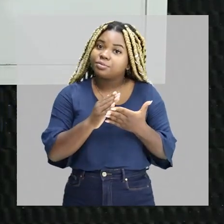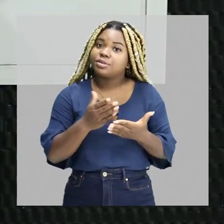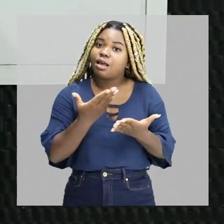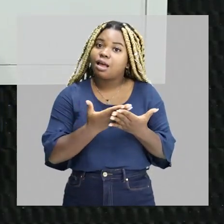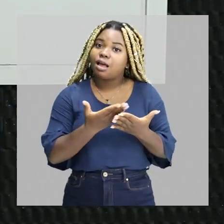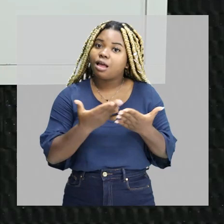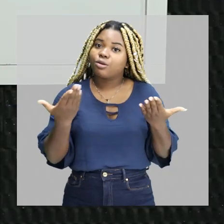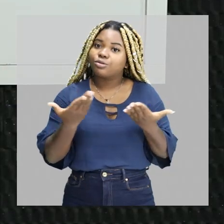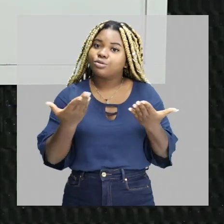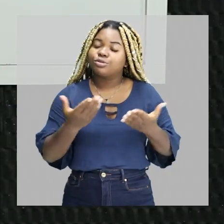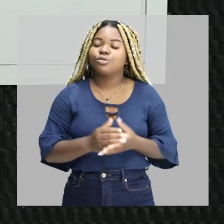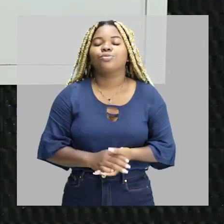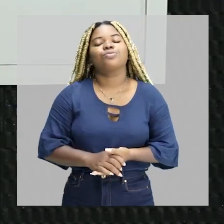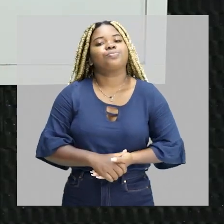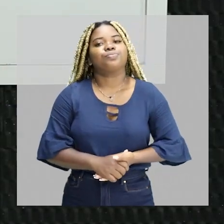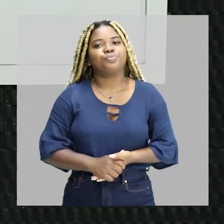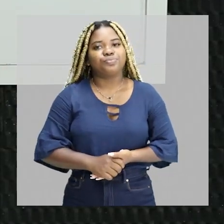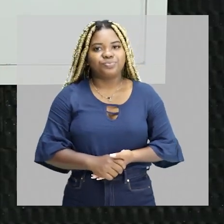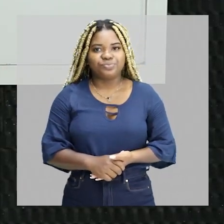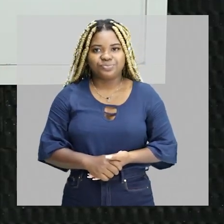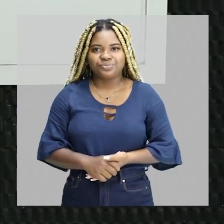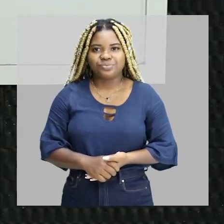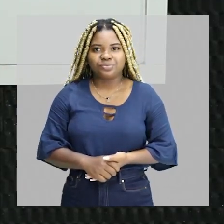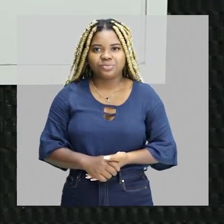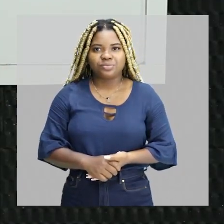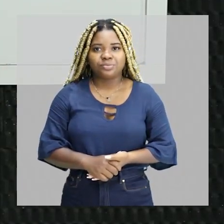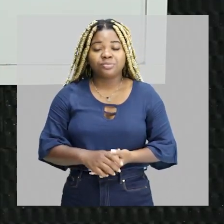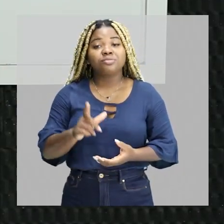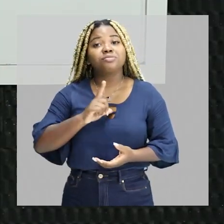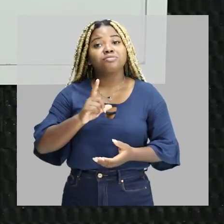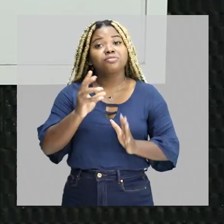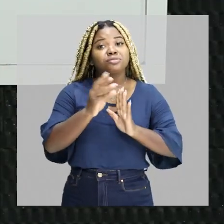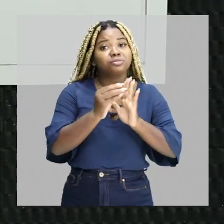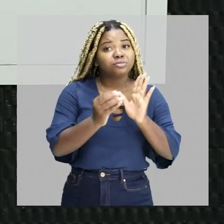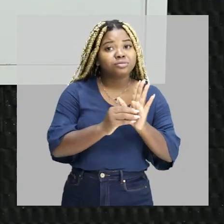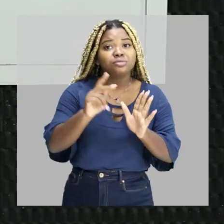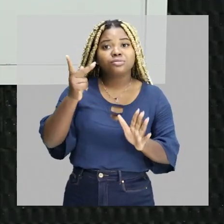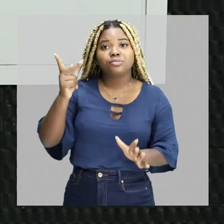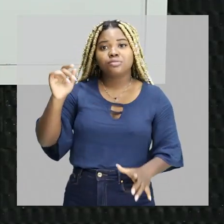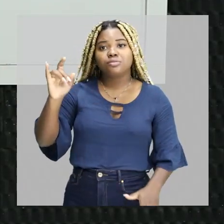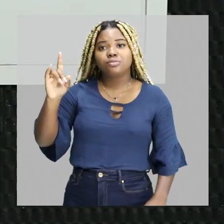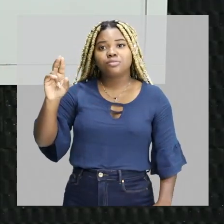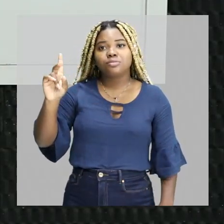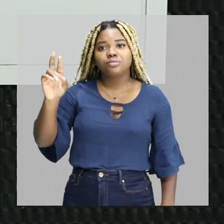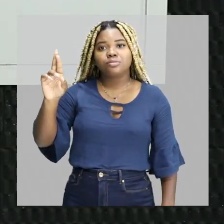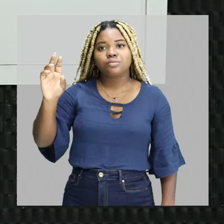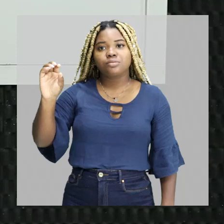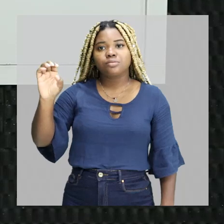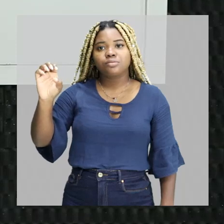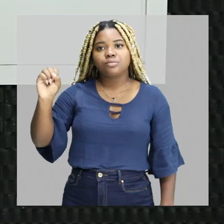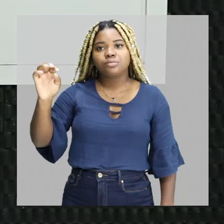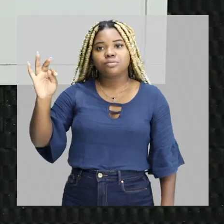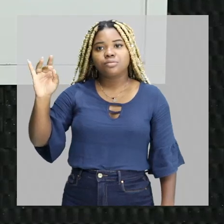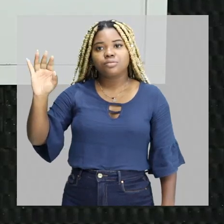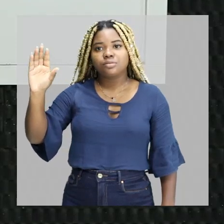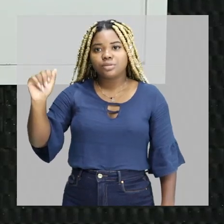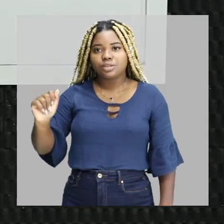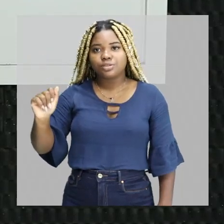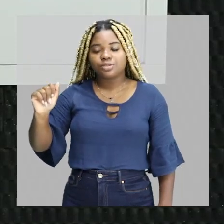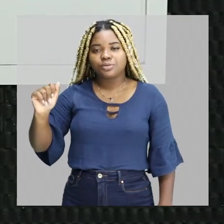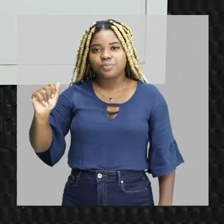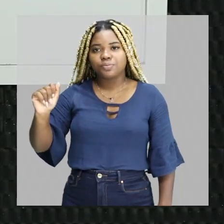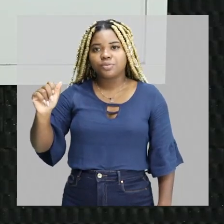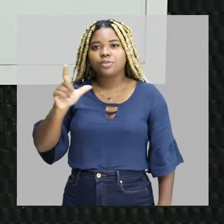hoje, né? Então hidrostática. Então hidrostática, fazendo a etimologia da palavra, né? Hidro, né,